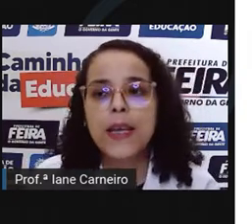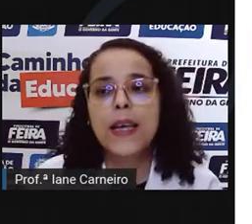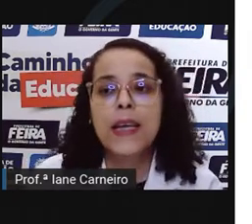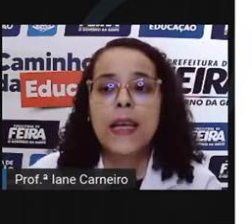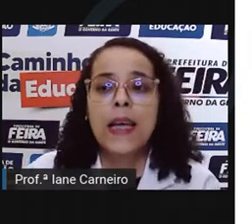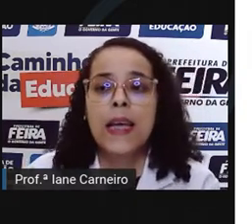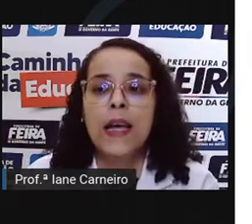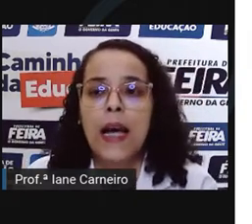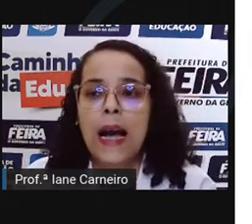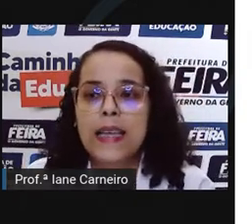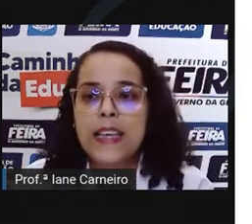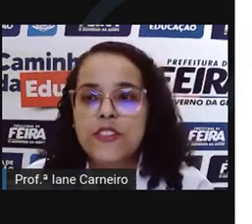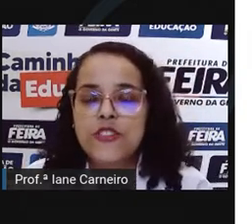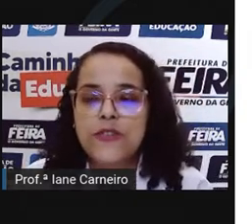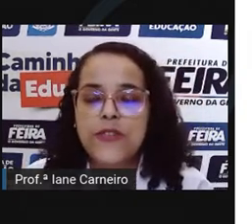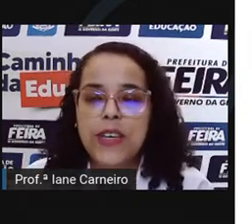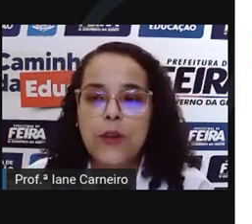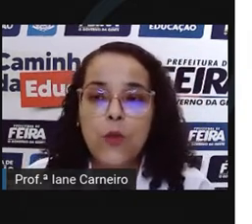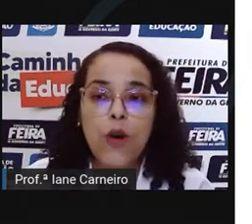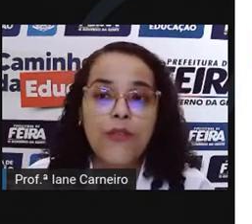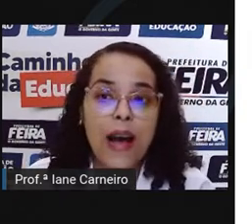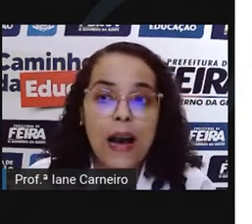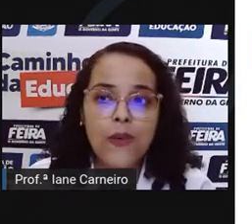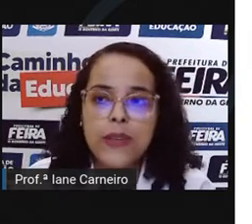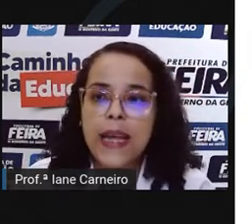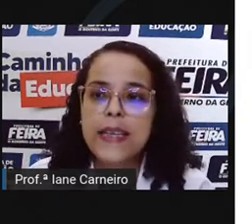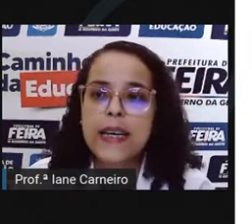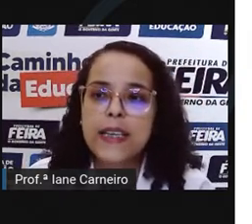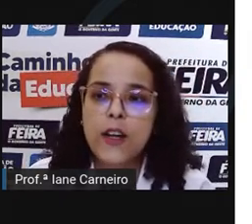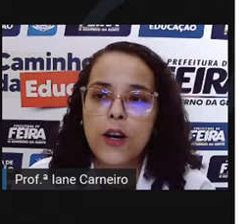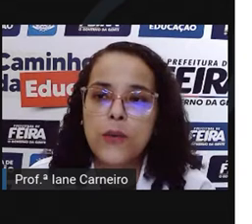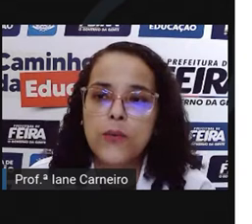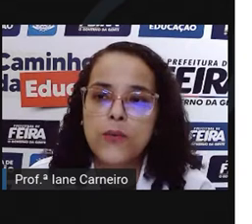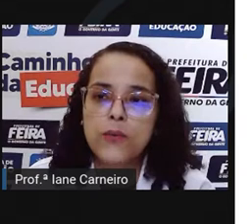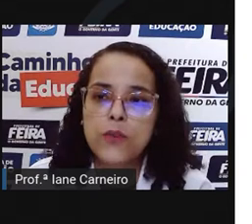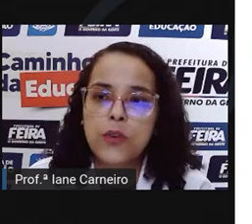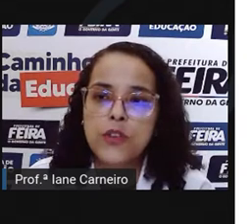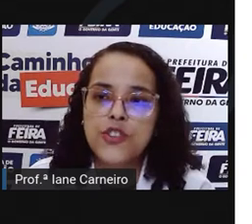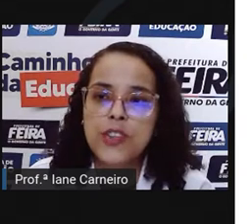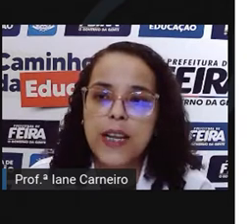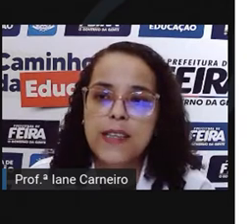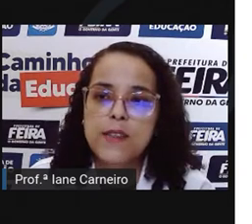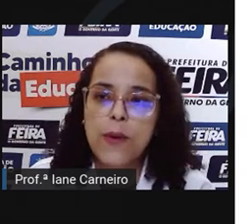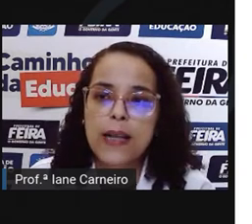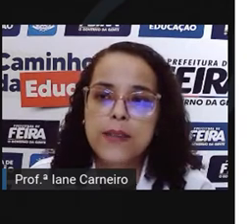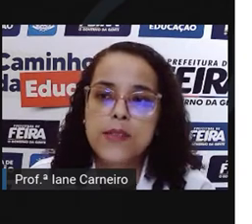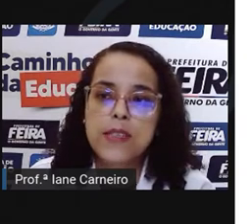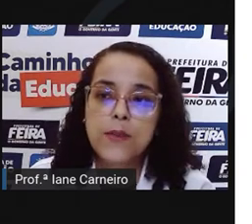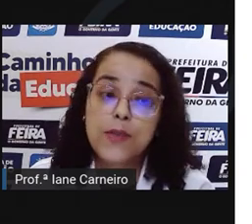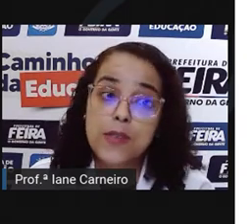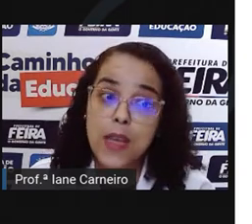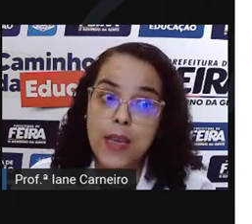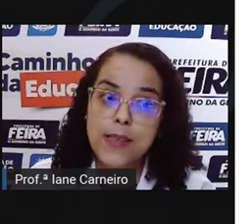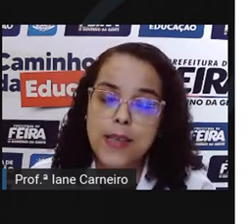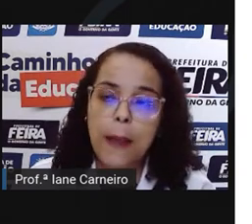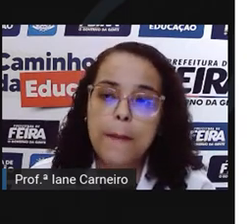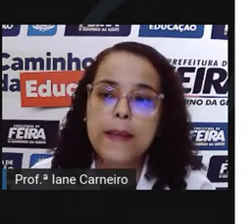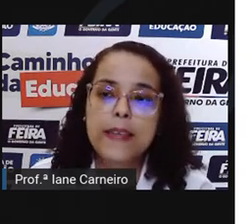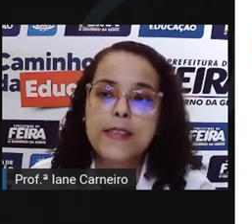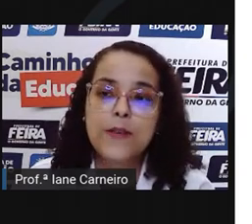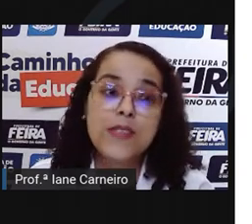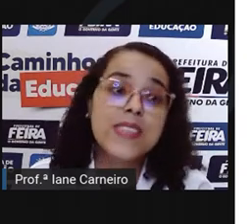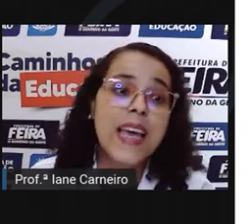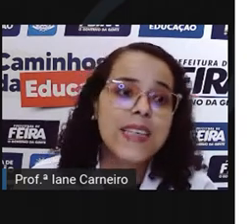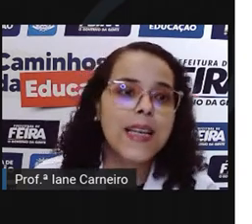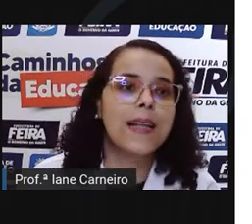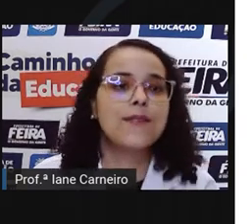né? Aqui a gente vê um oval, né? E aqui, ó, um, dois, três, quatro, cinco, seis, né?